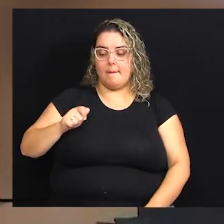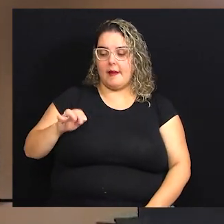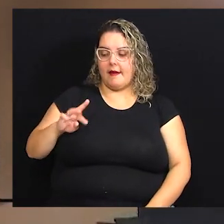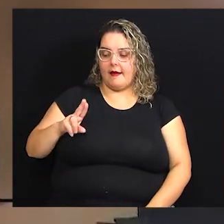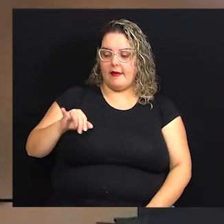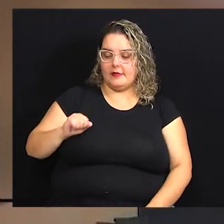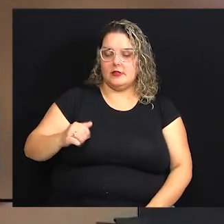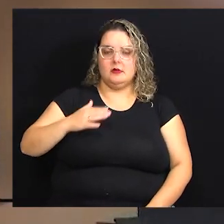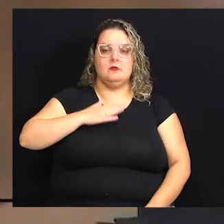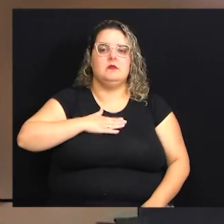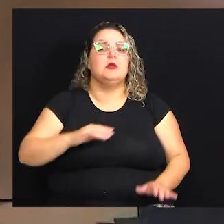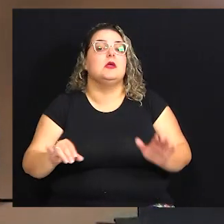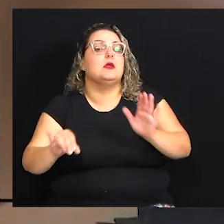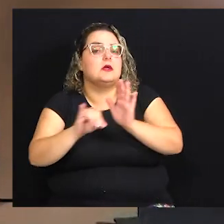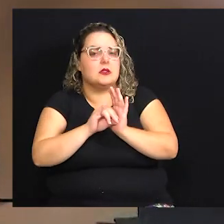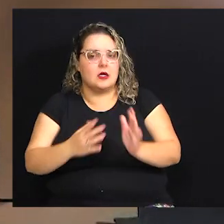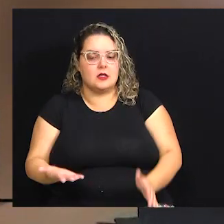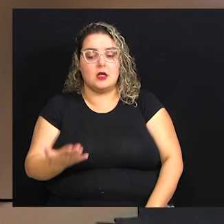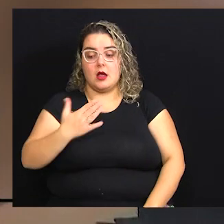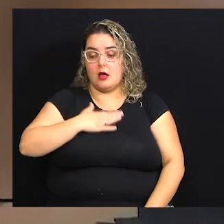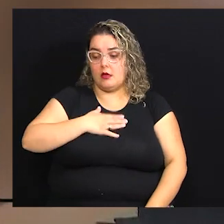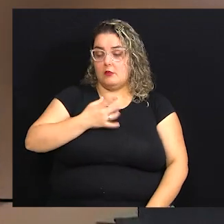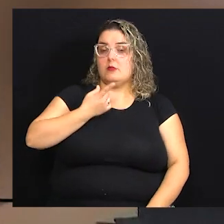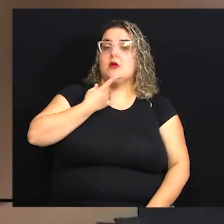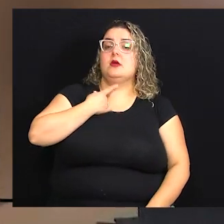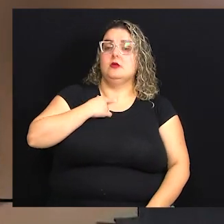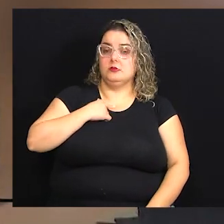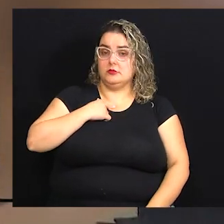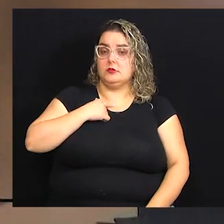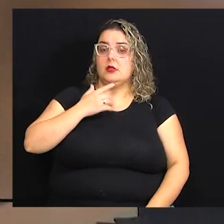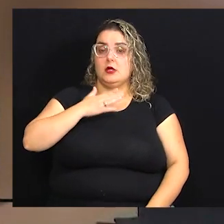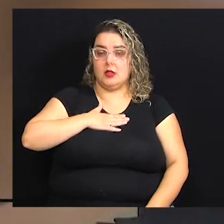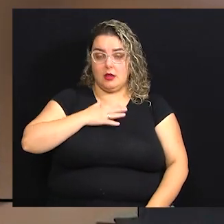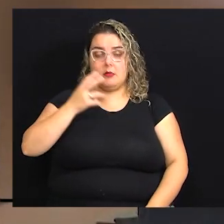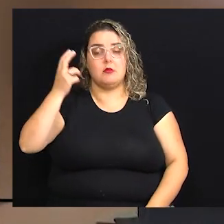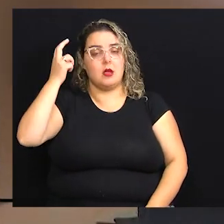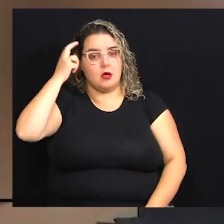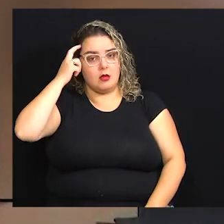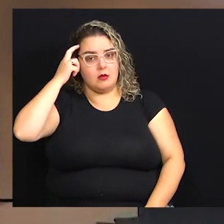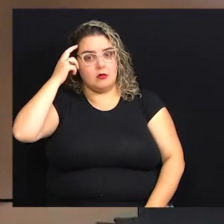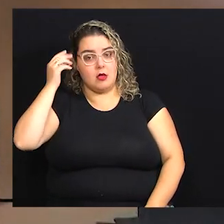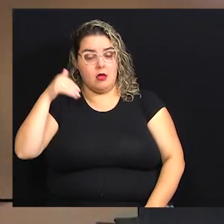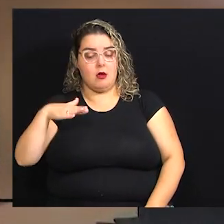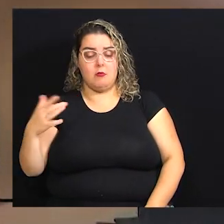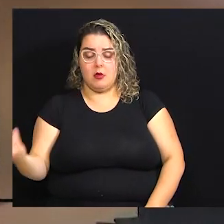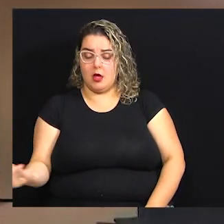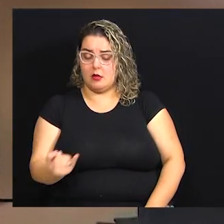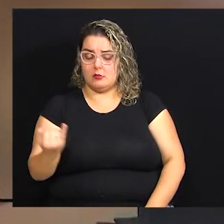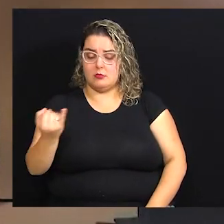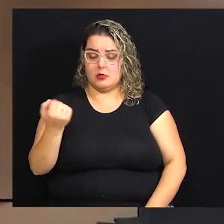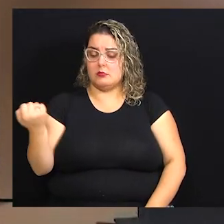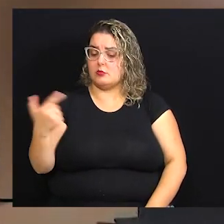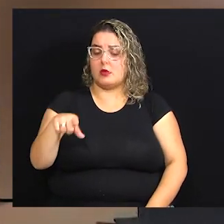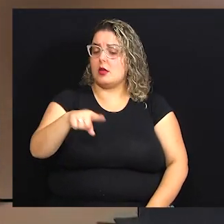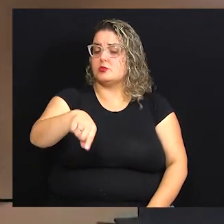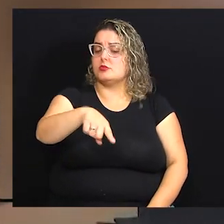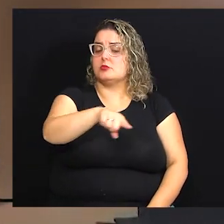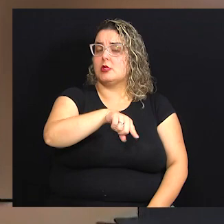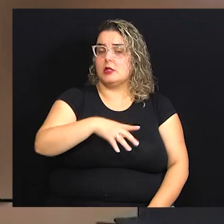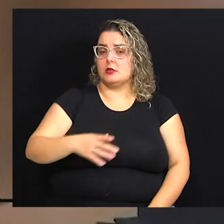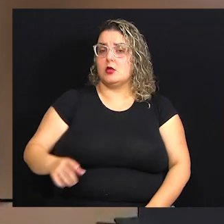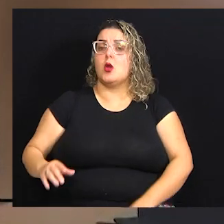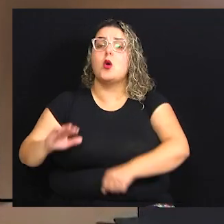Identidade, a minha vontade e a minha cultura é mais importante do que as demais.